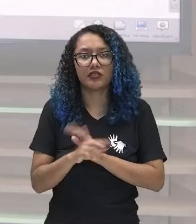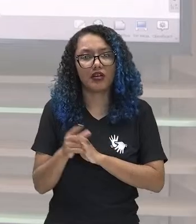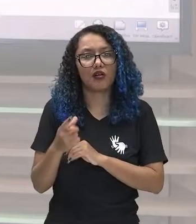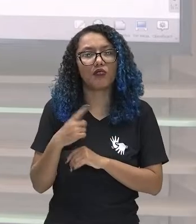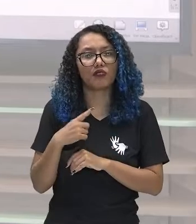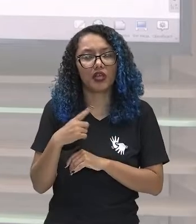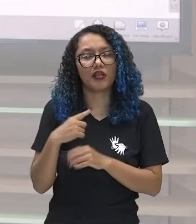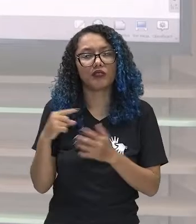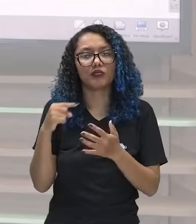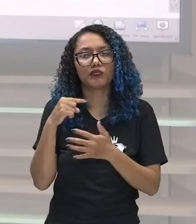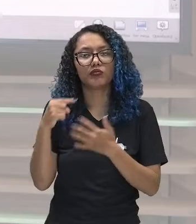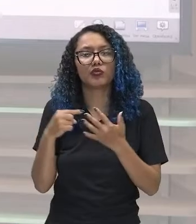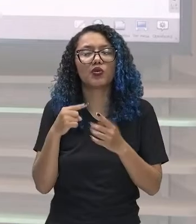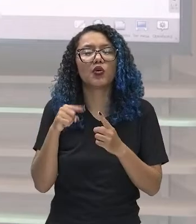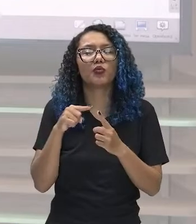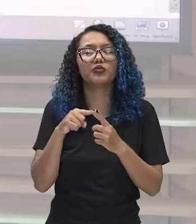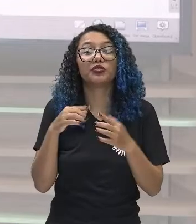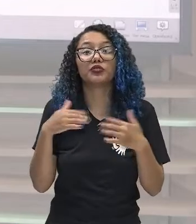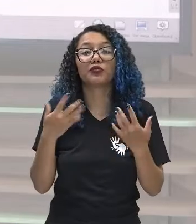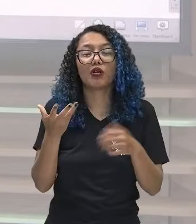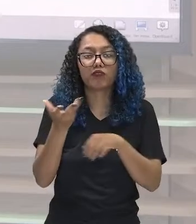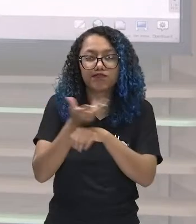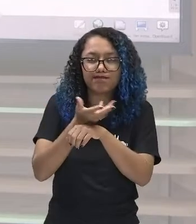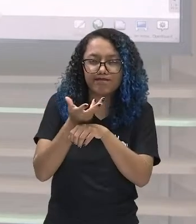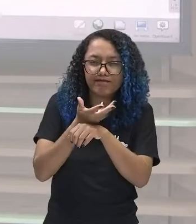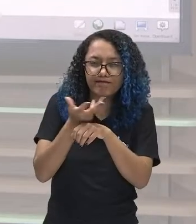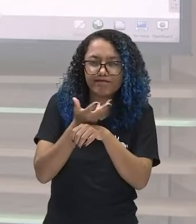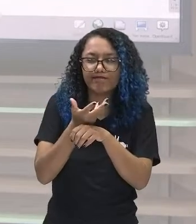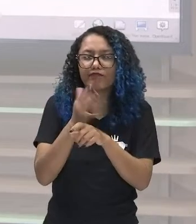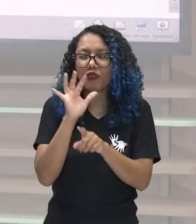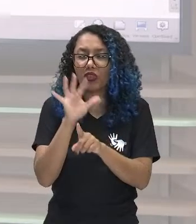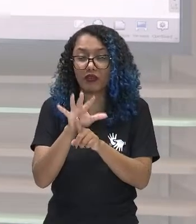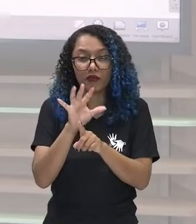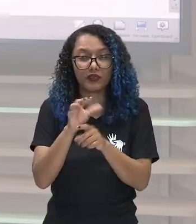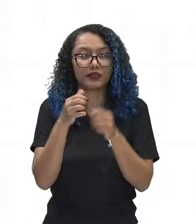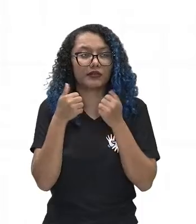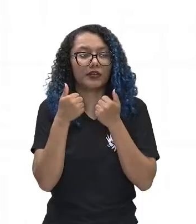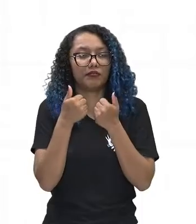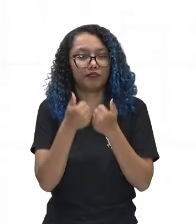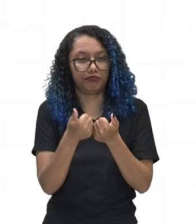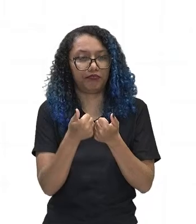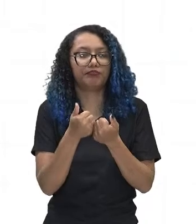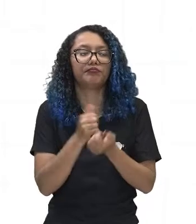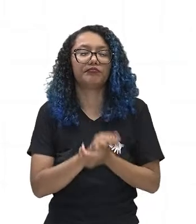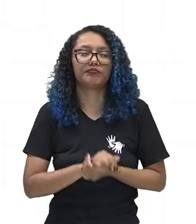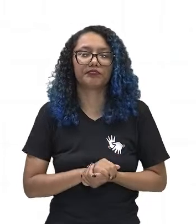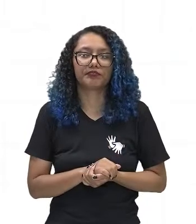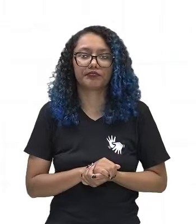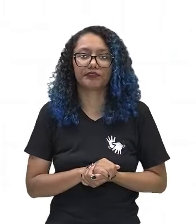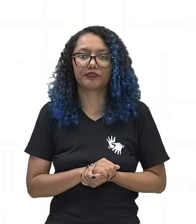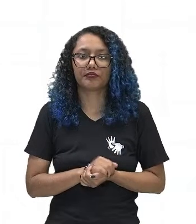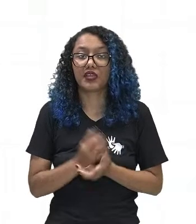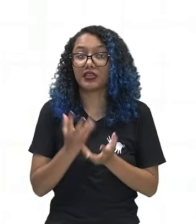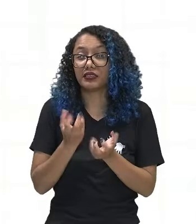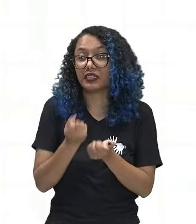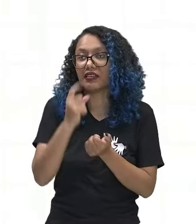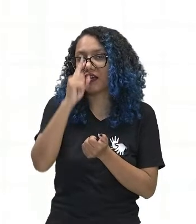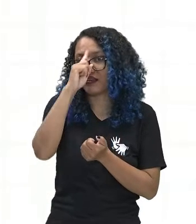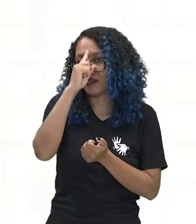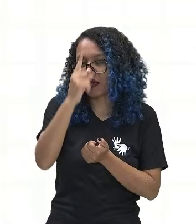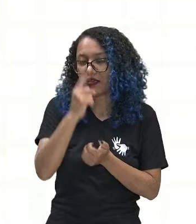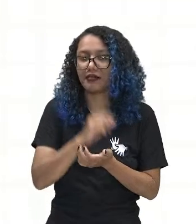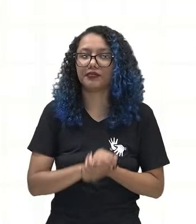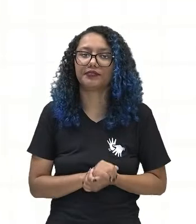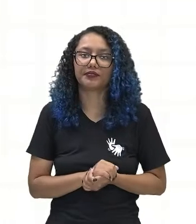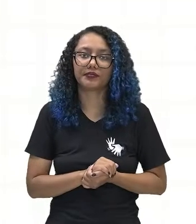sabe, convencer, persuadir, obter a adesão, né, das pessoas para essas ideias. Então,